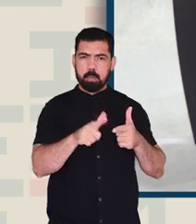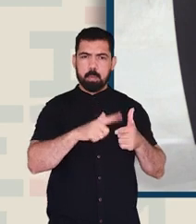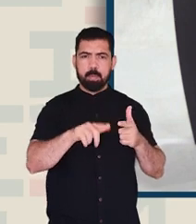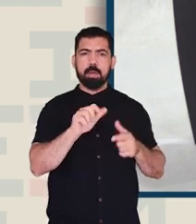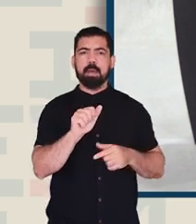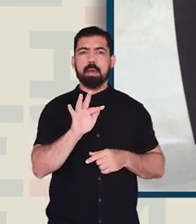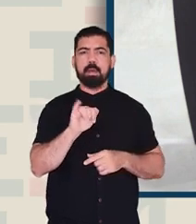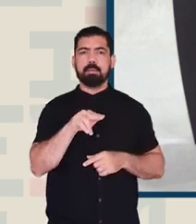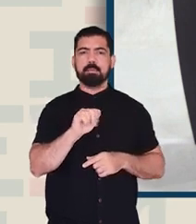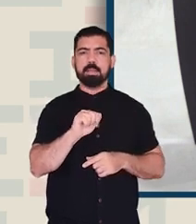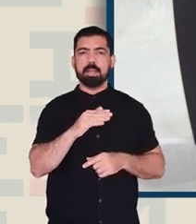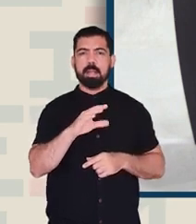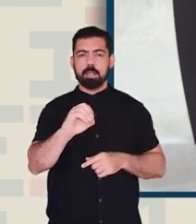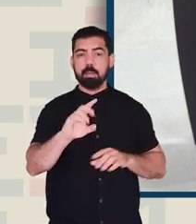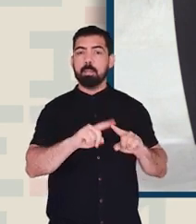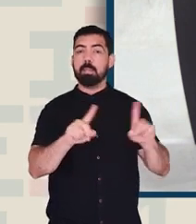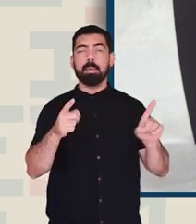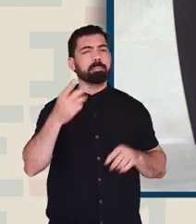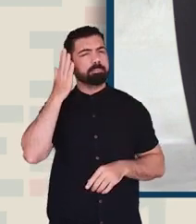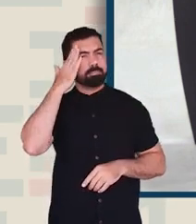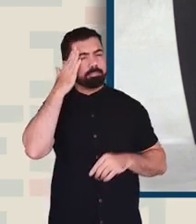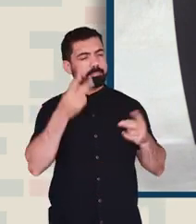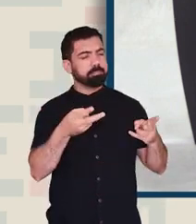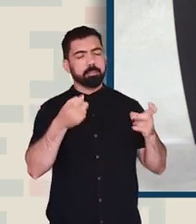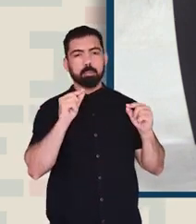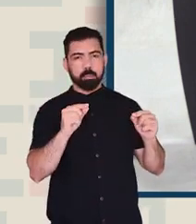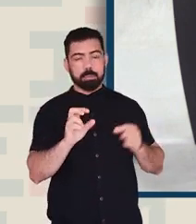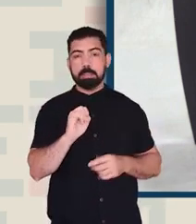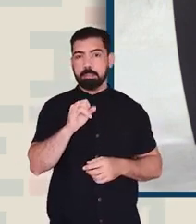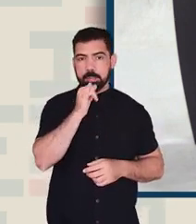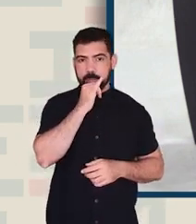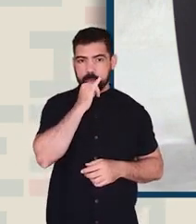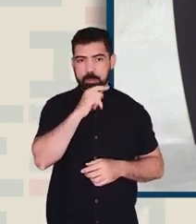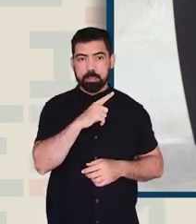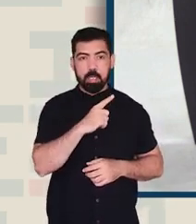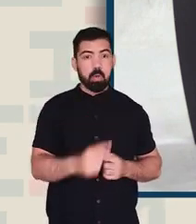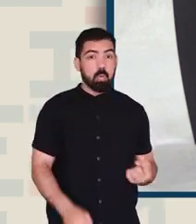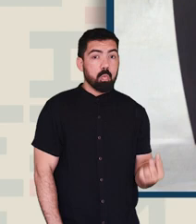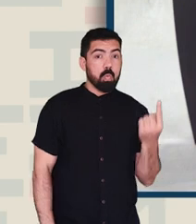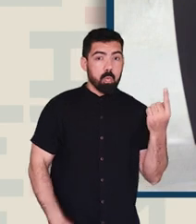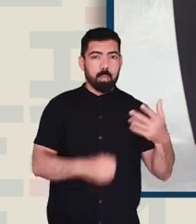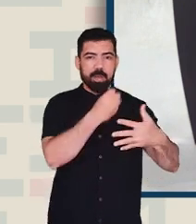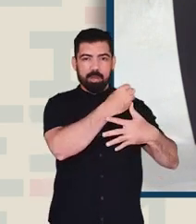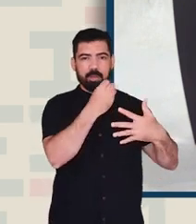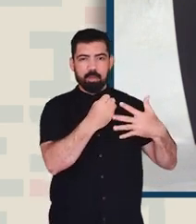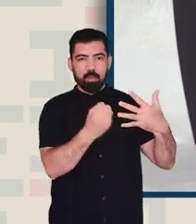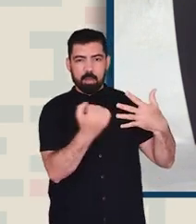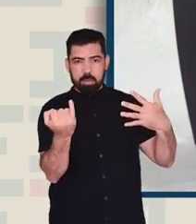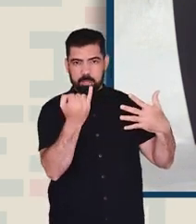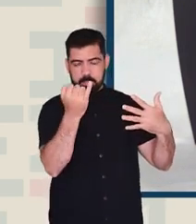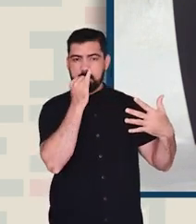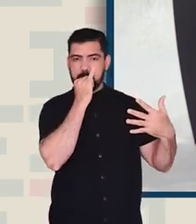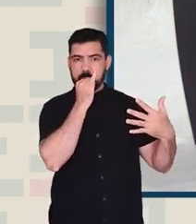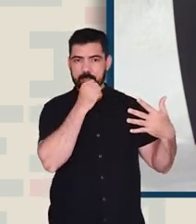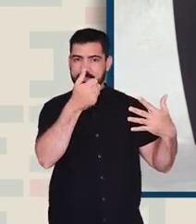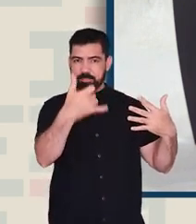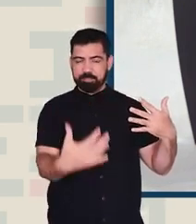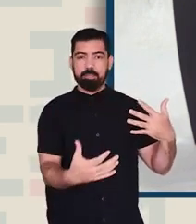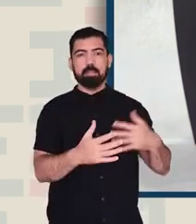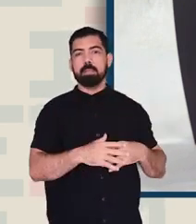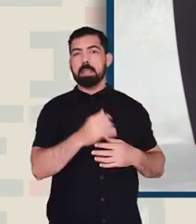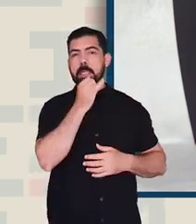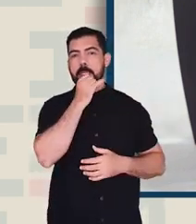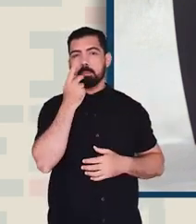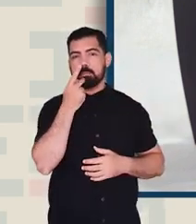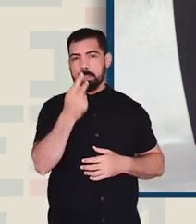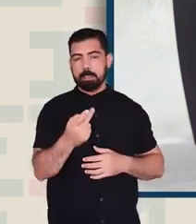Mas, a grosso modo, é interessante pensar que, se eu tenho uma nota fundamental, que, por exemplo, vamos